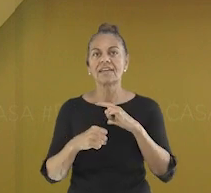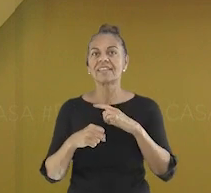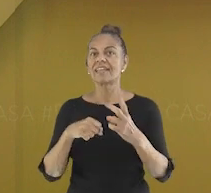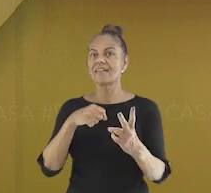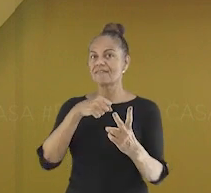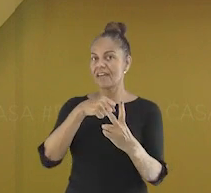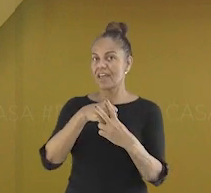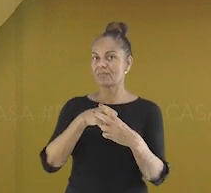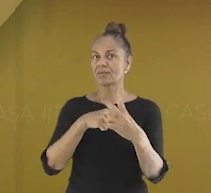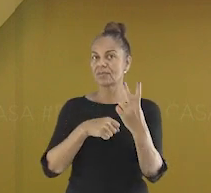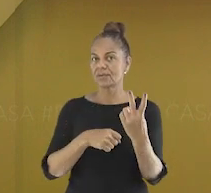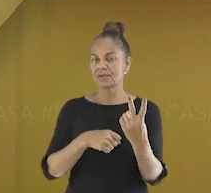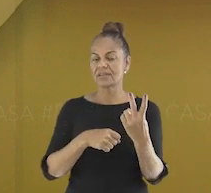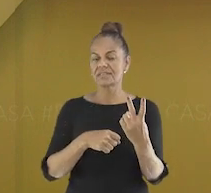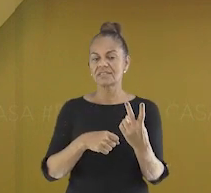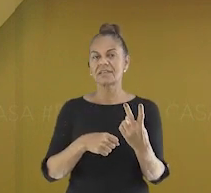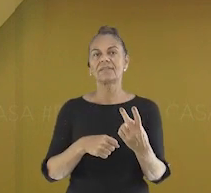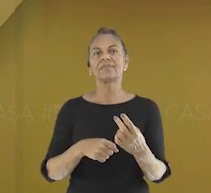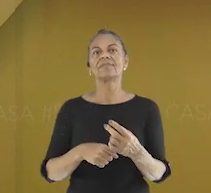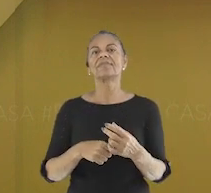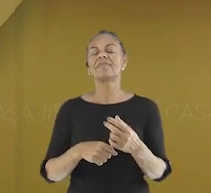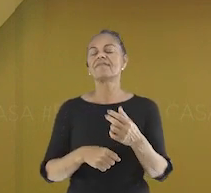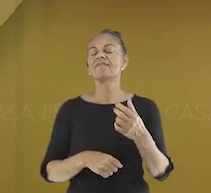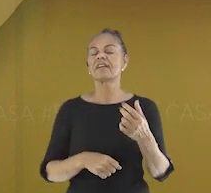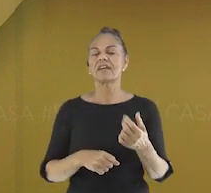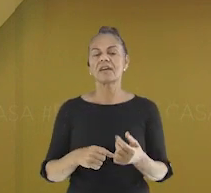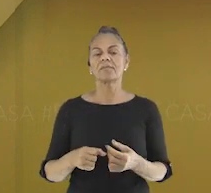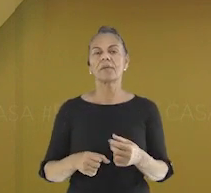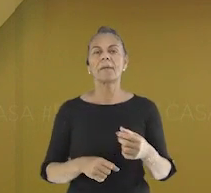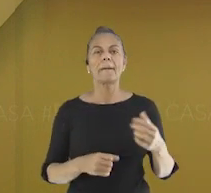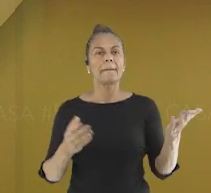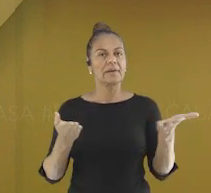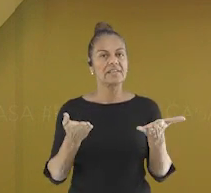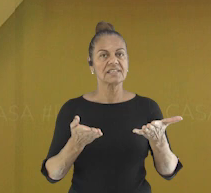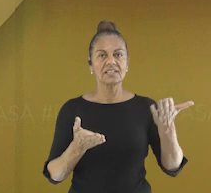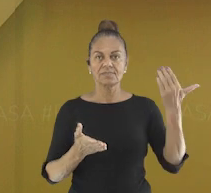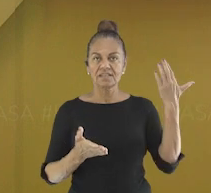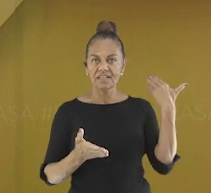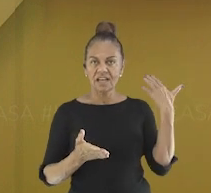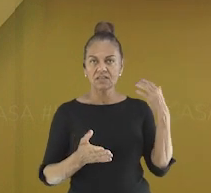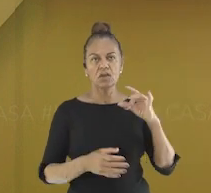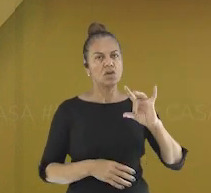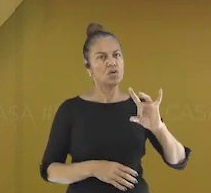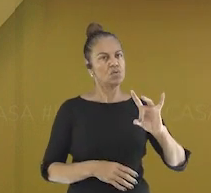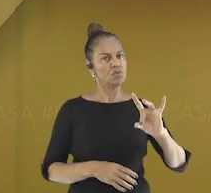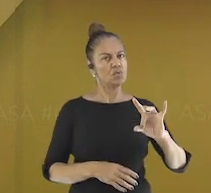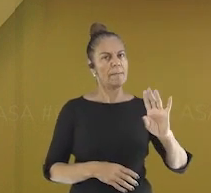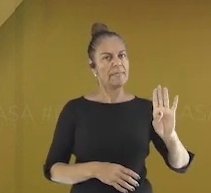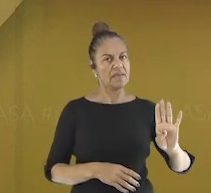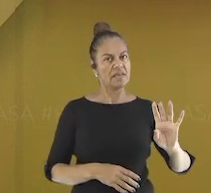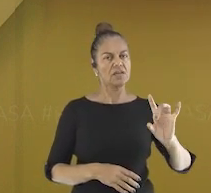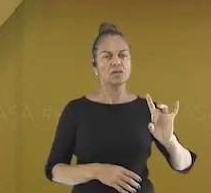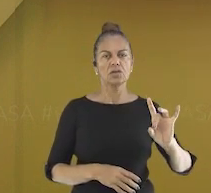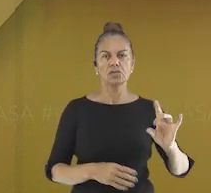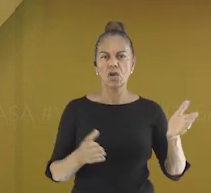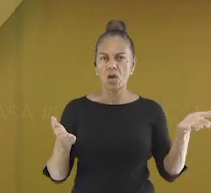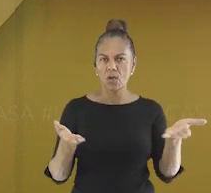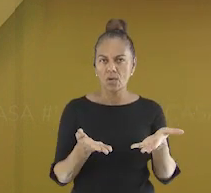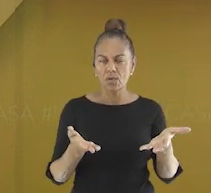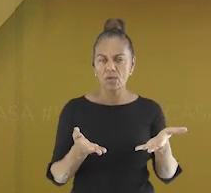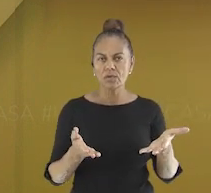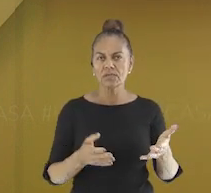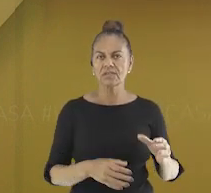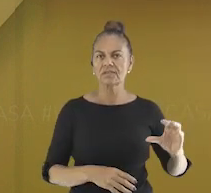tempo. Letra A, presente e passado. Letra B, apenas no presente. Ou,